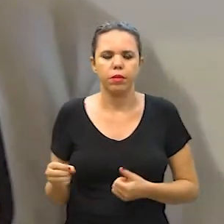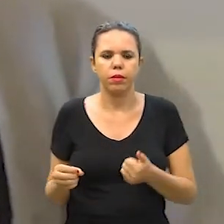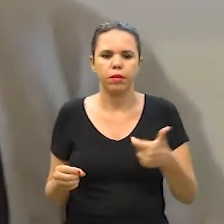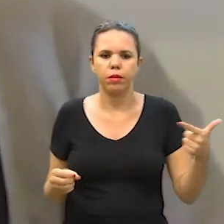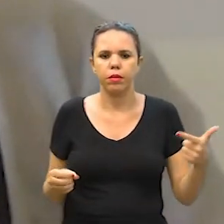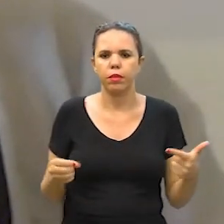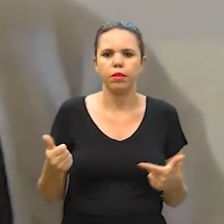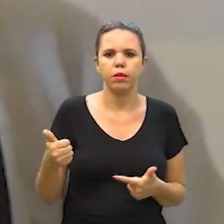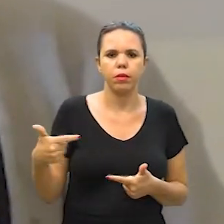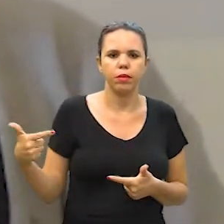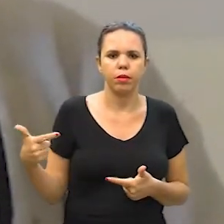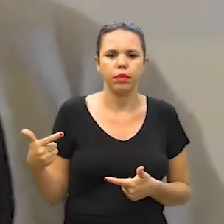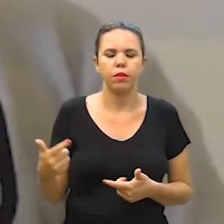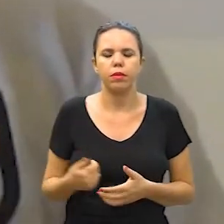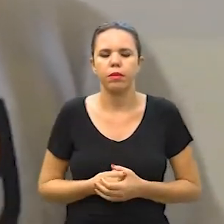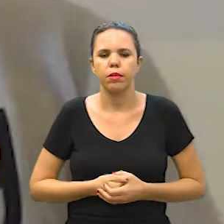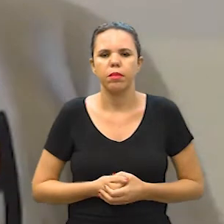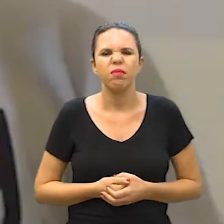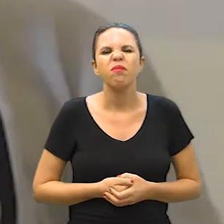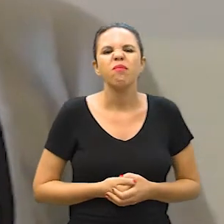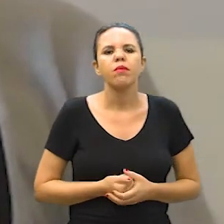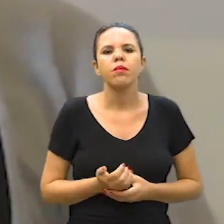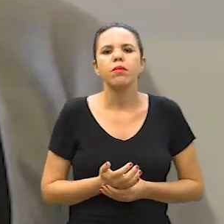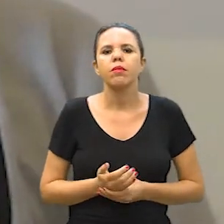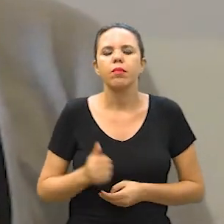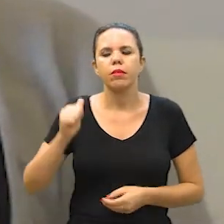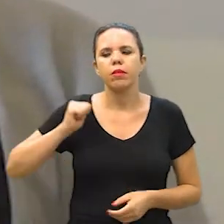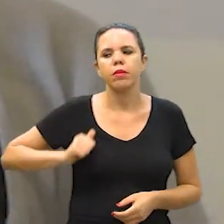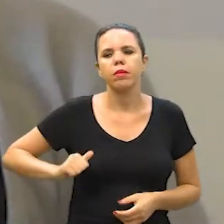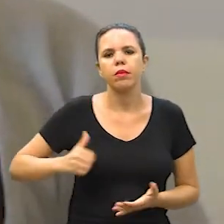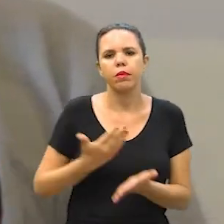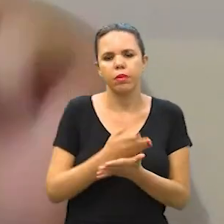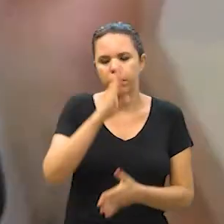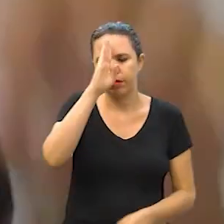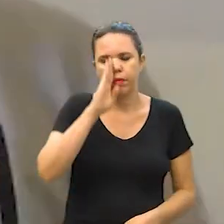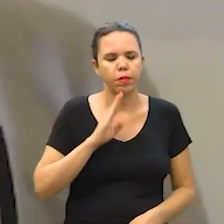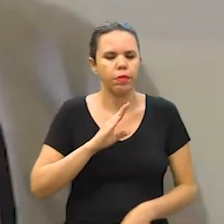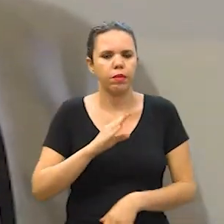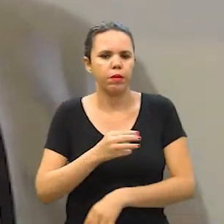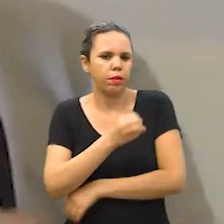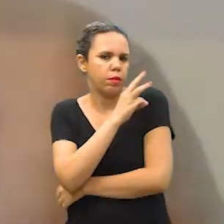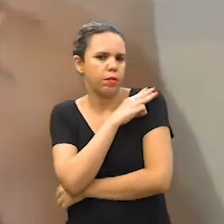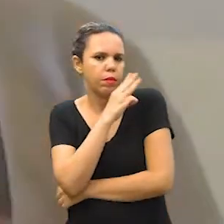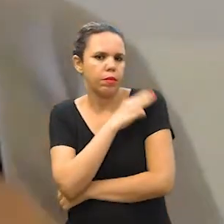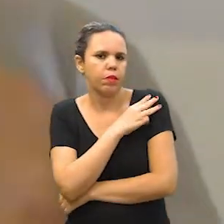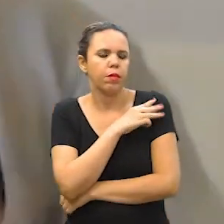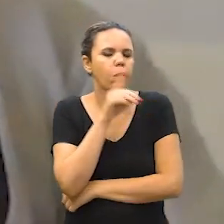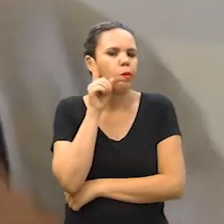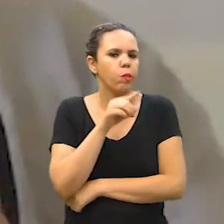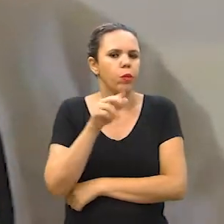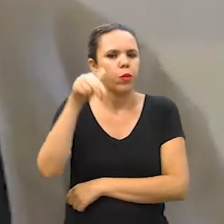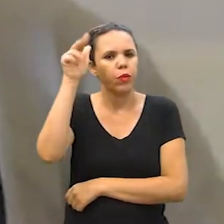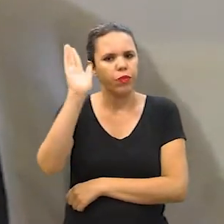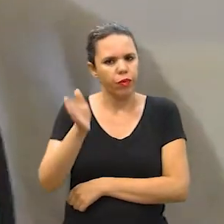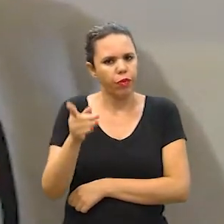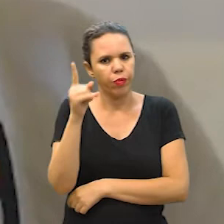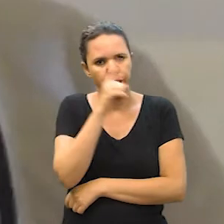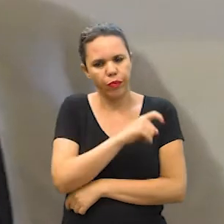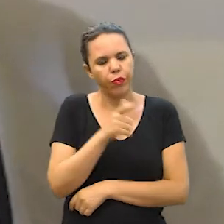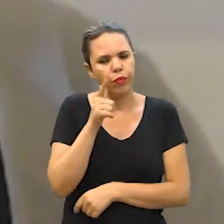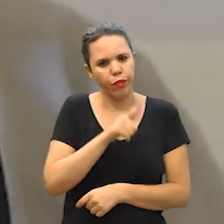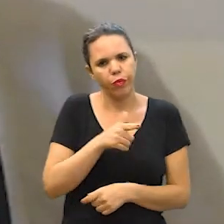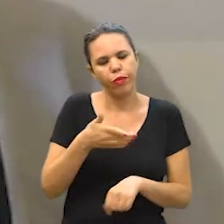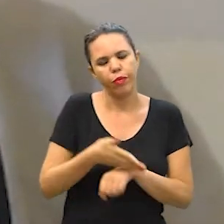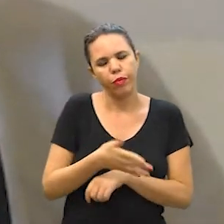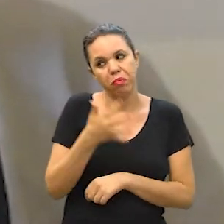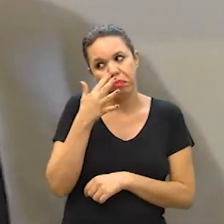11º, 12º. Bolsas de estudo para o ensino médio, essas já são mais difíceis,